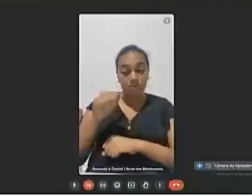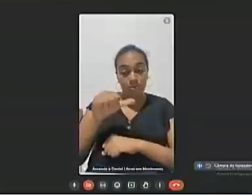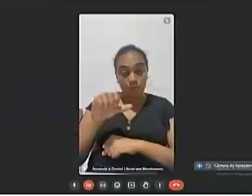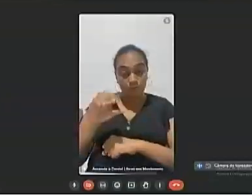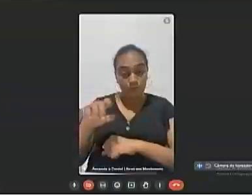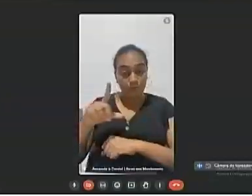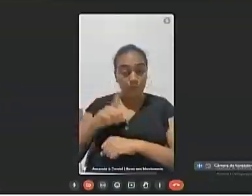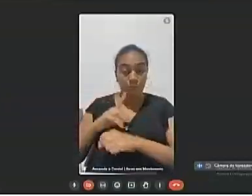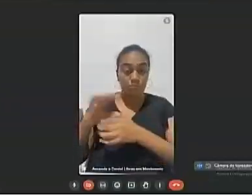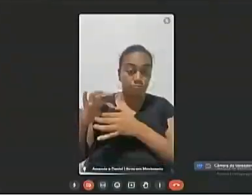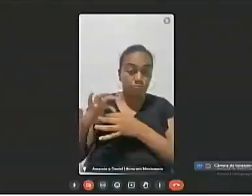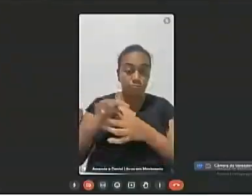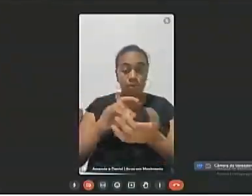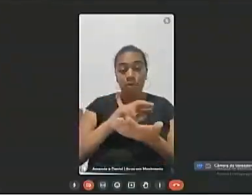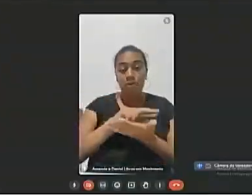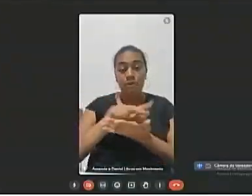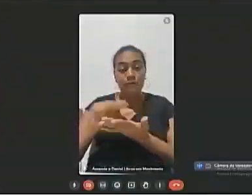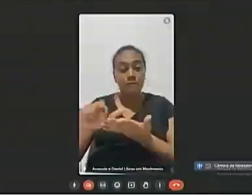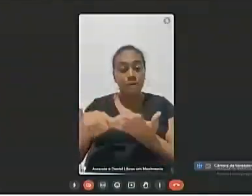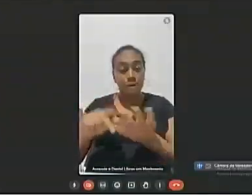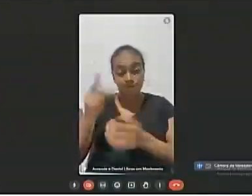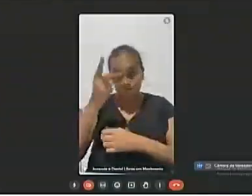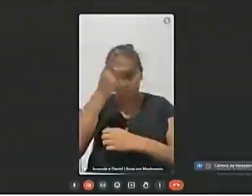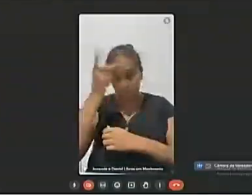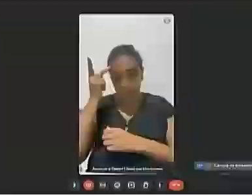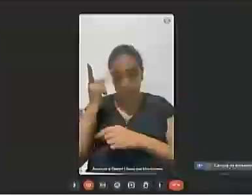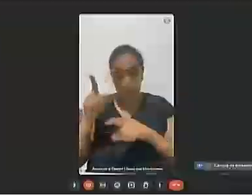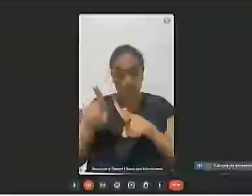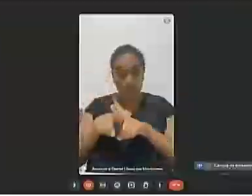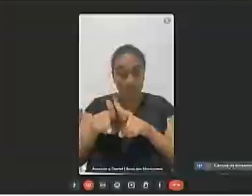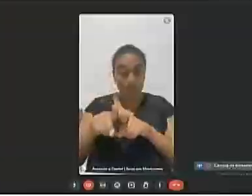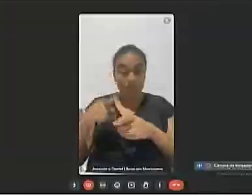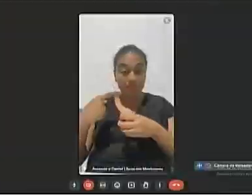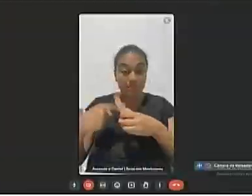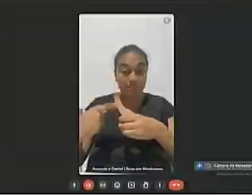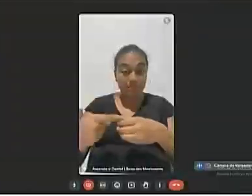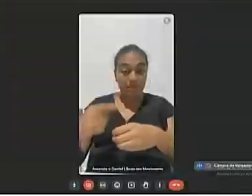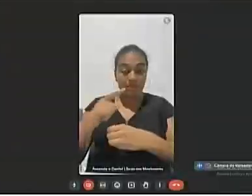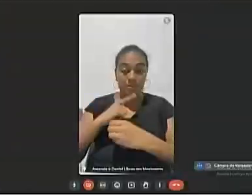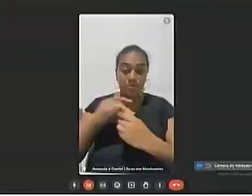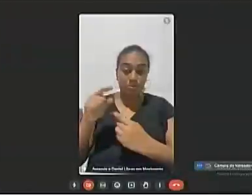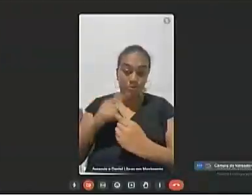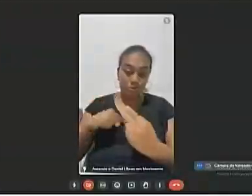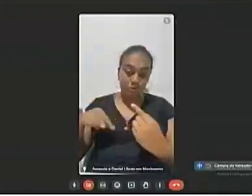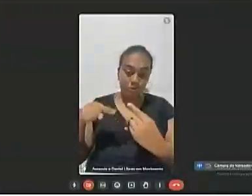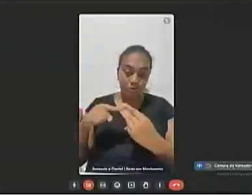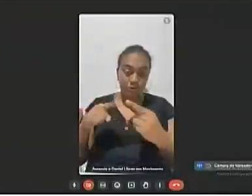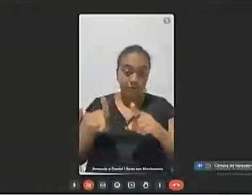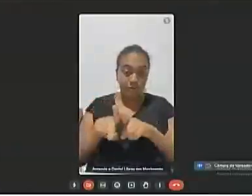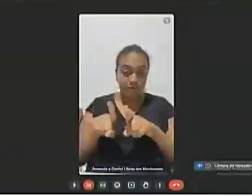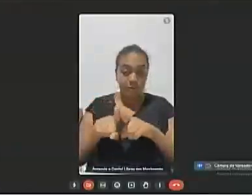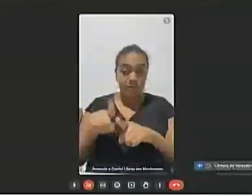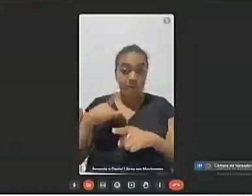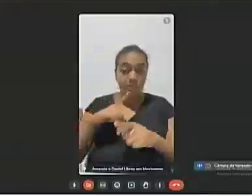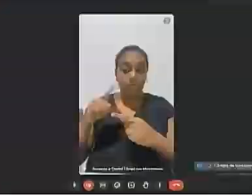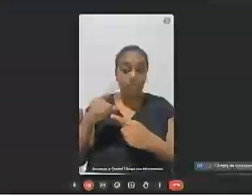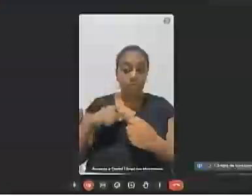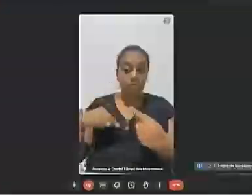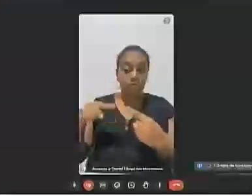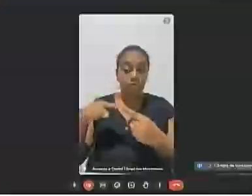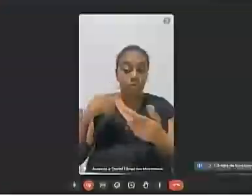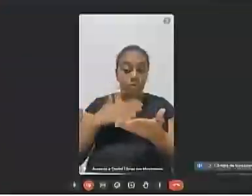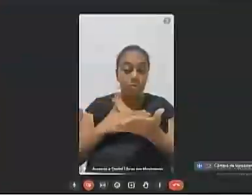várias pessoas das cidades, que teve como objetivo, da sociedade civil, que tinha como objetivo